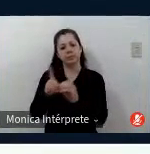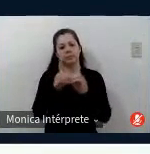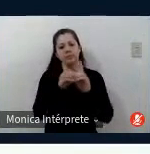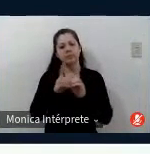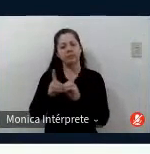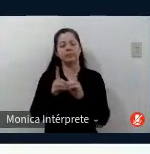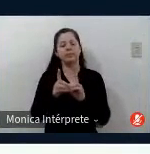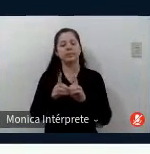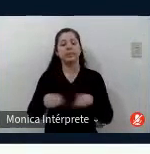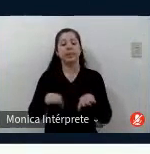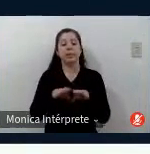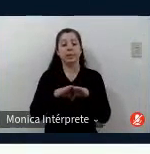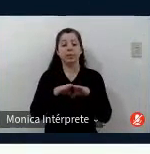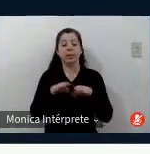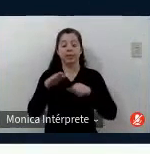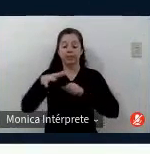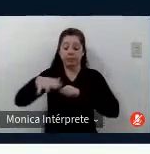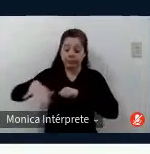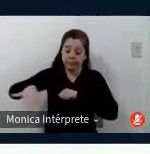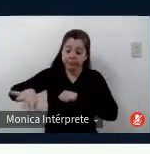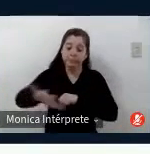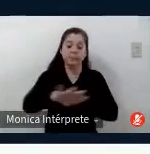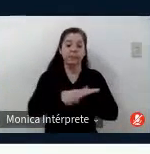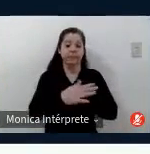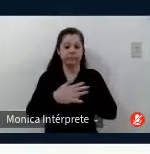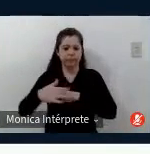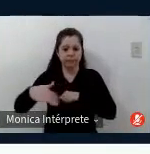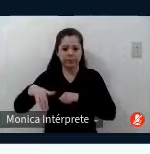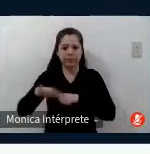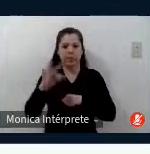territorialidade, né, são princípios e